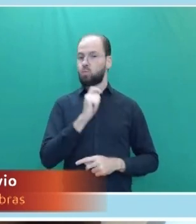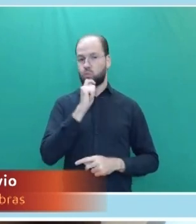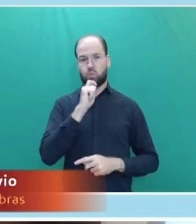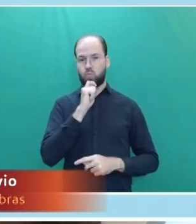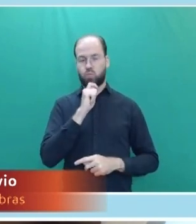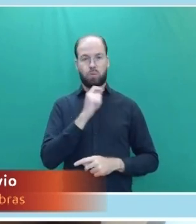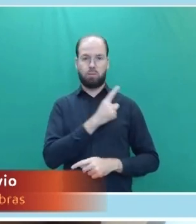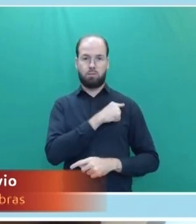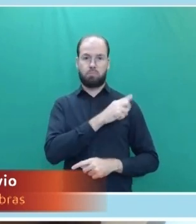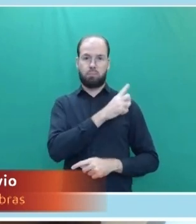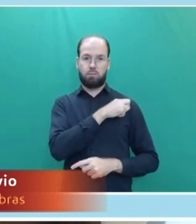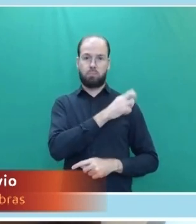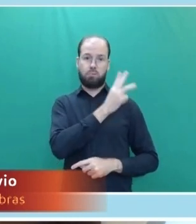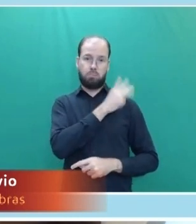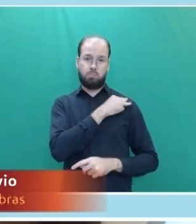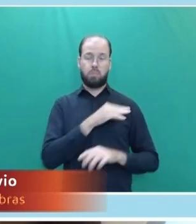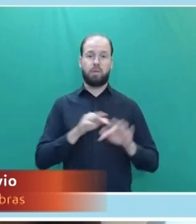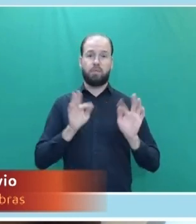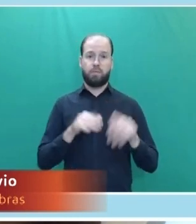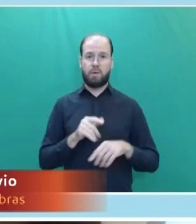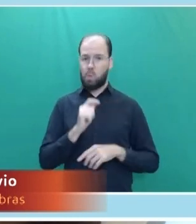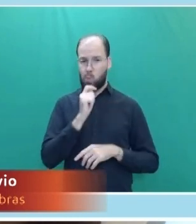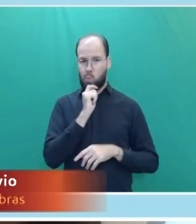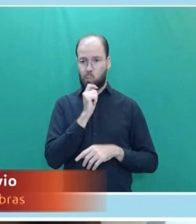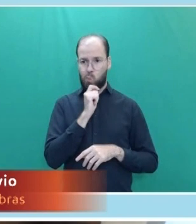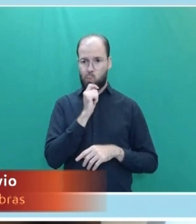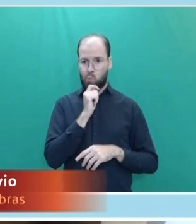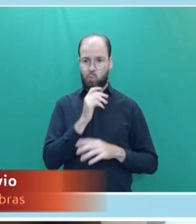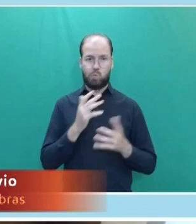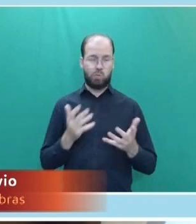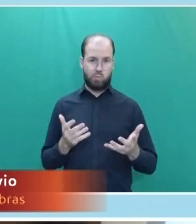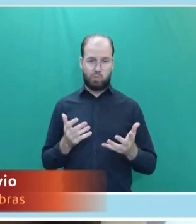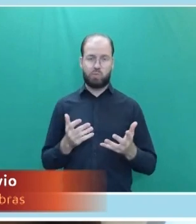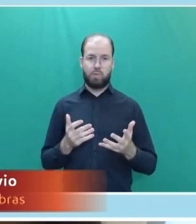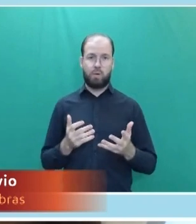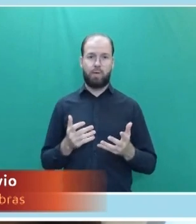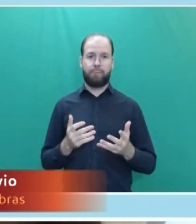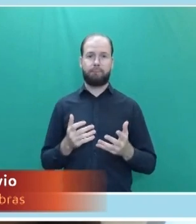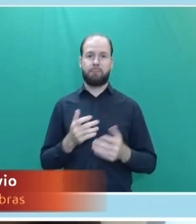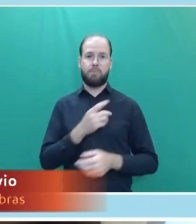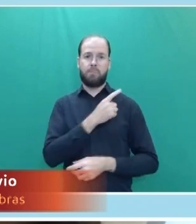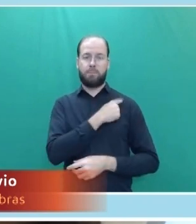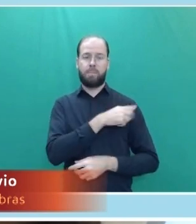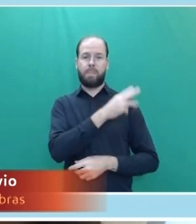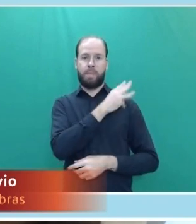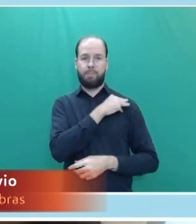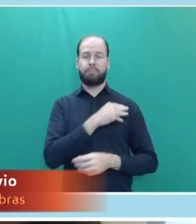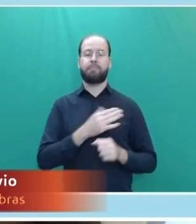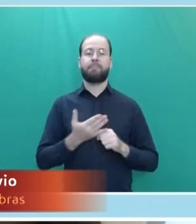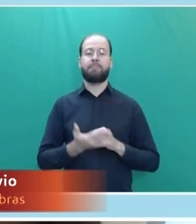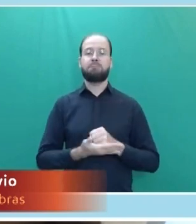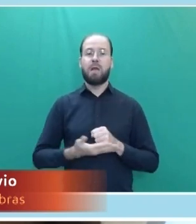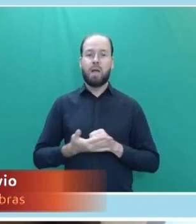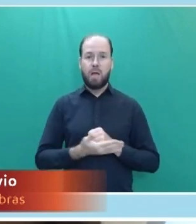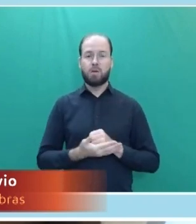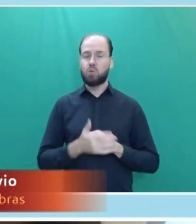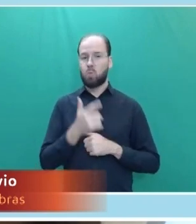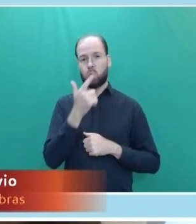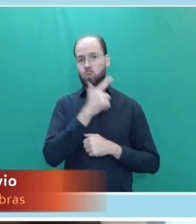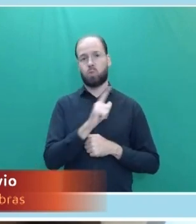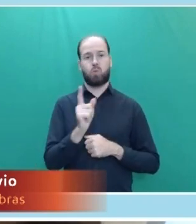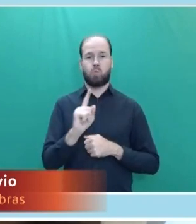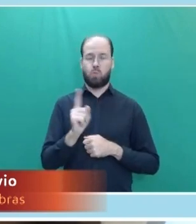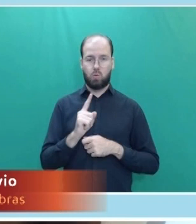médio, né? Elas não conseguem chegar num grau de escolaridade básico quiçá